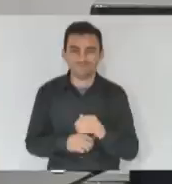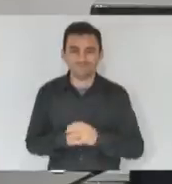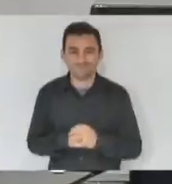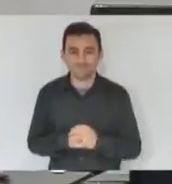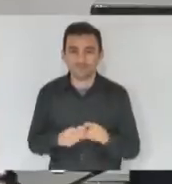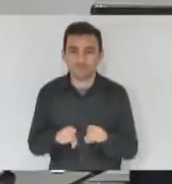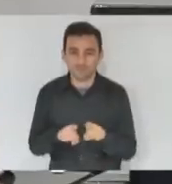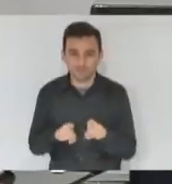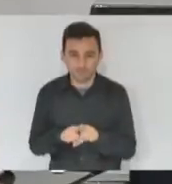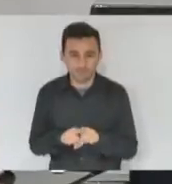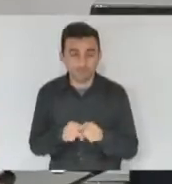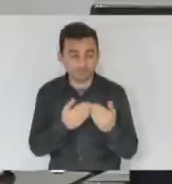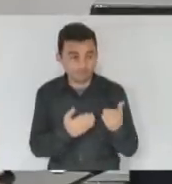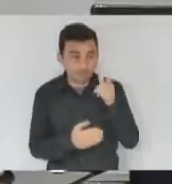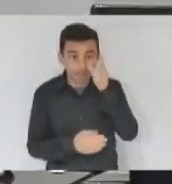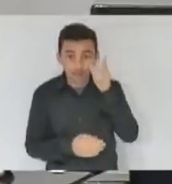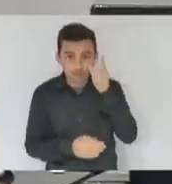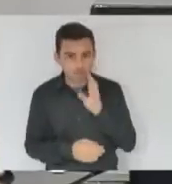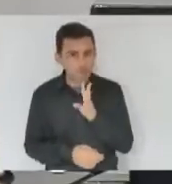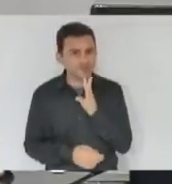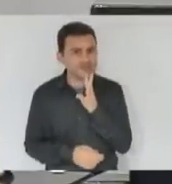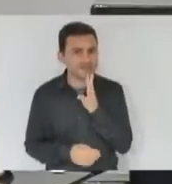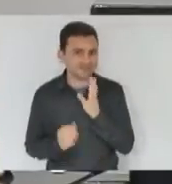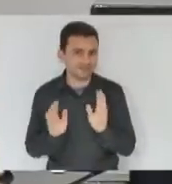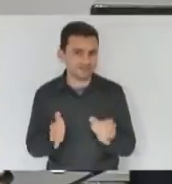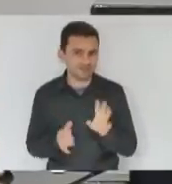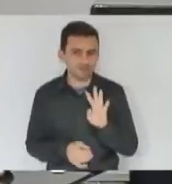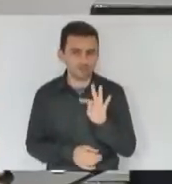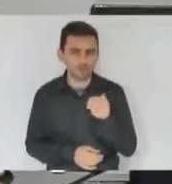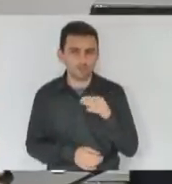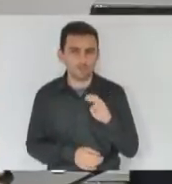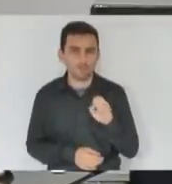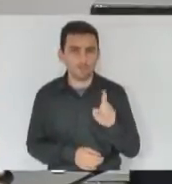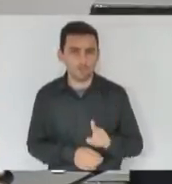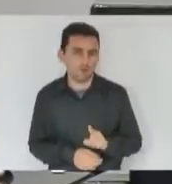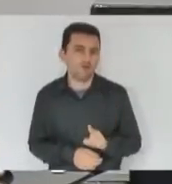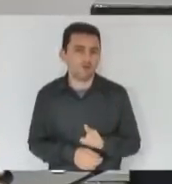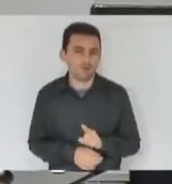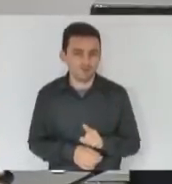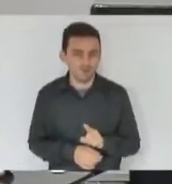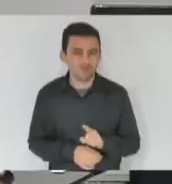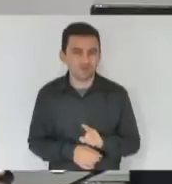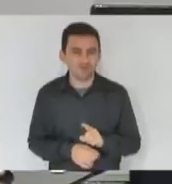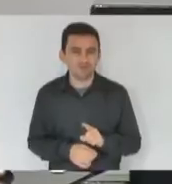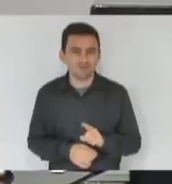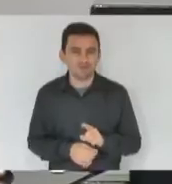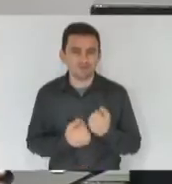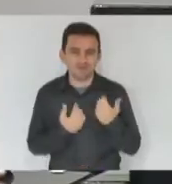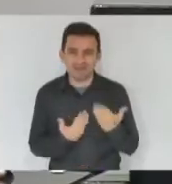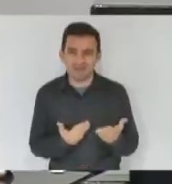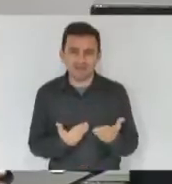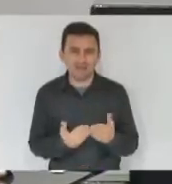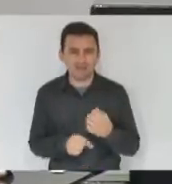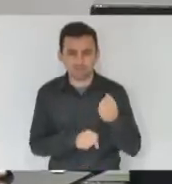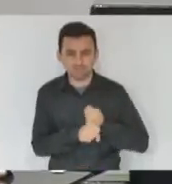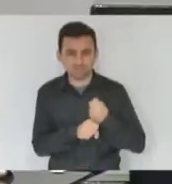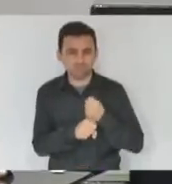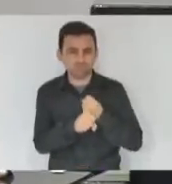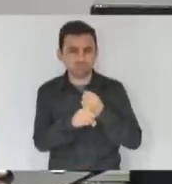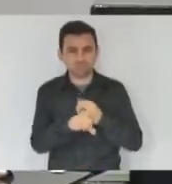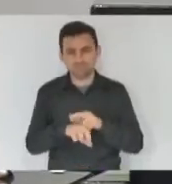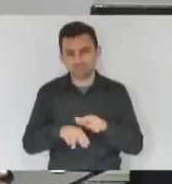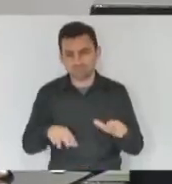Timbó, conhece bem as obras que foram executadas lá, ligando Itaiópolis